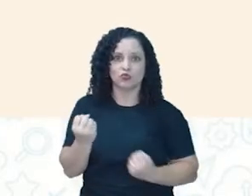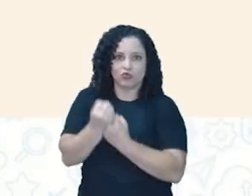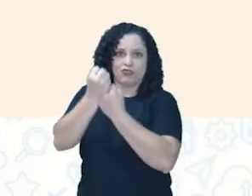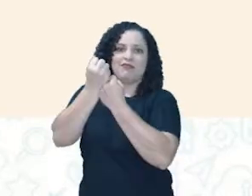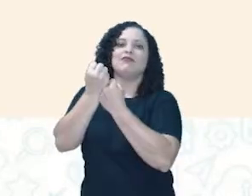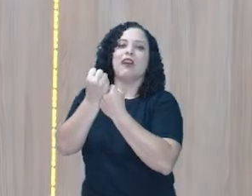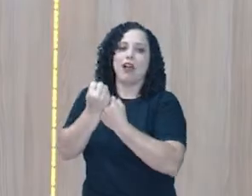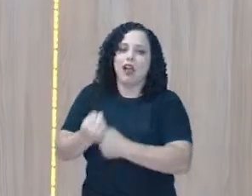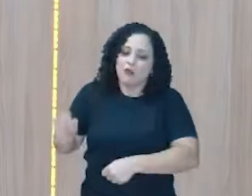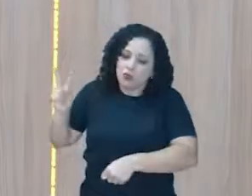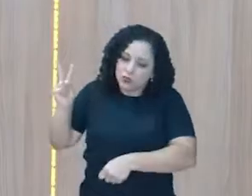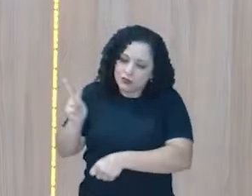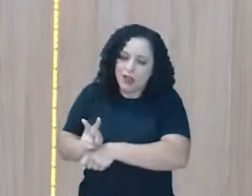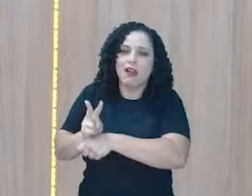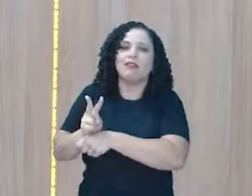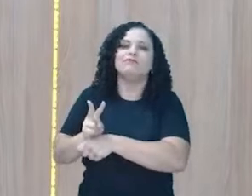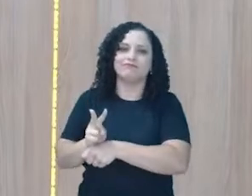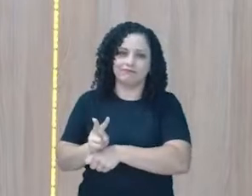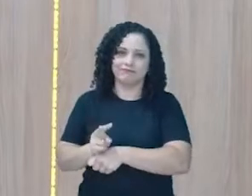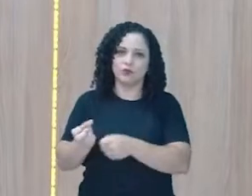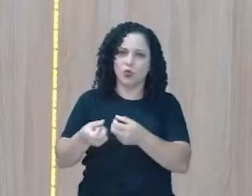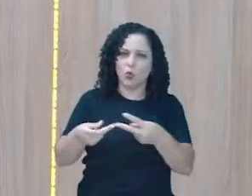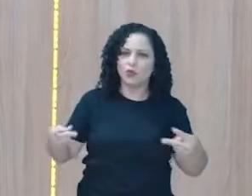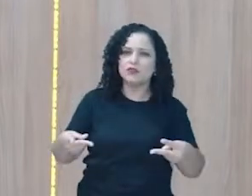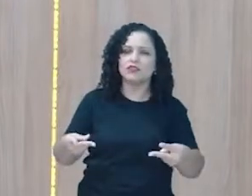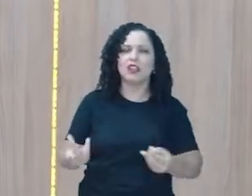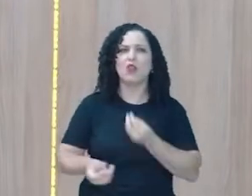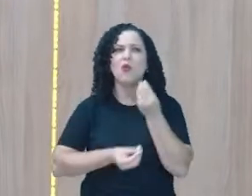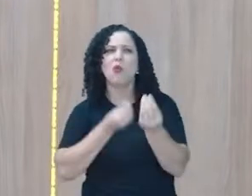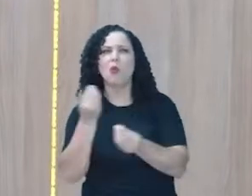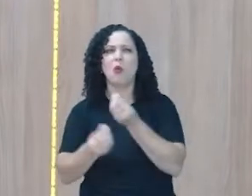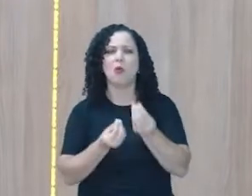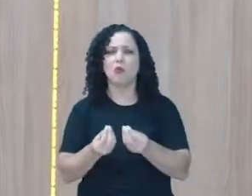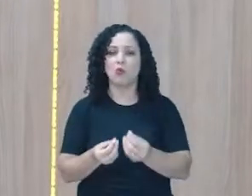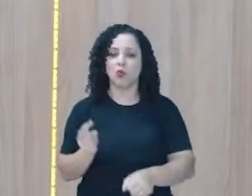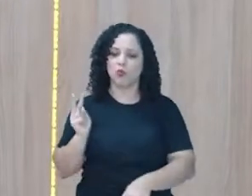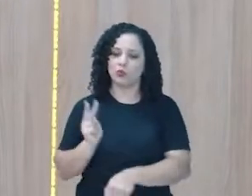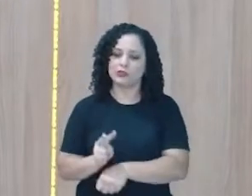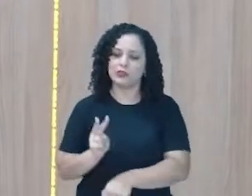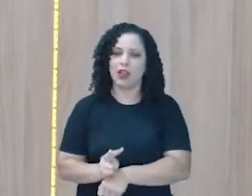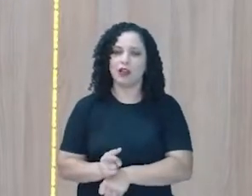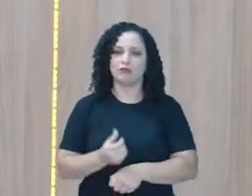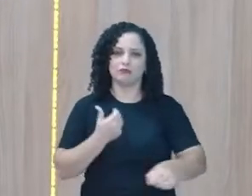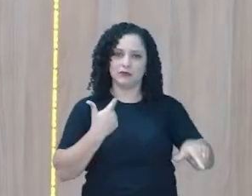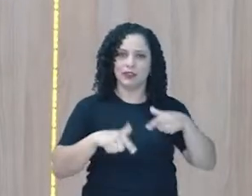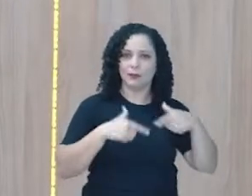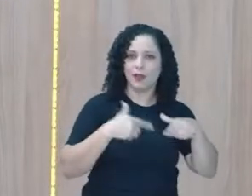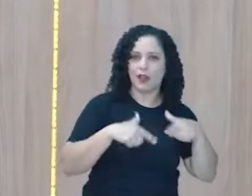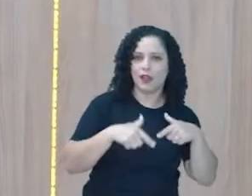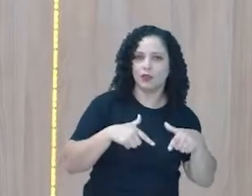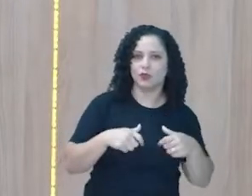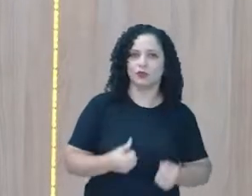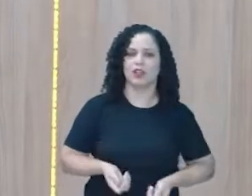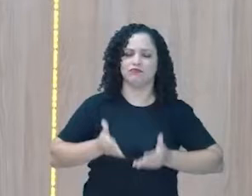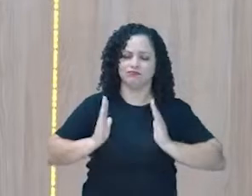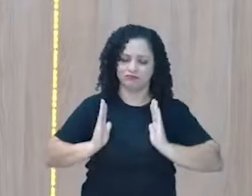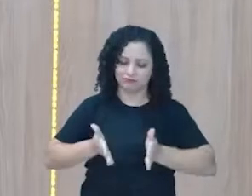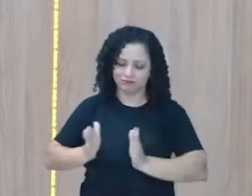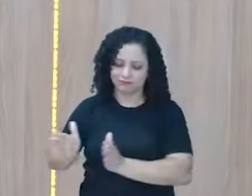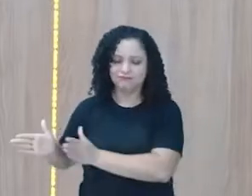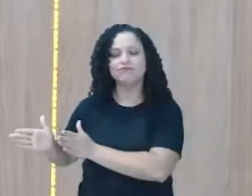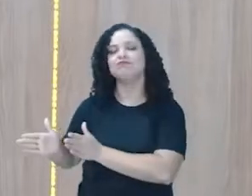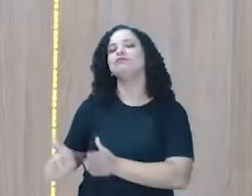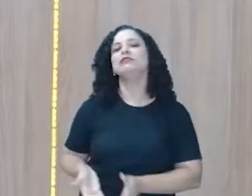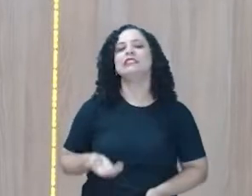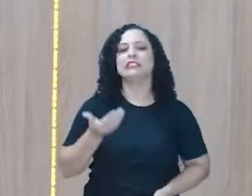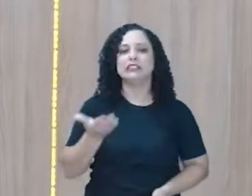manter, da manutenção ali de algo, né? Quando a gente pode se manter em um trabalho, né, em uma rotina, isso